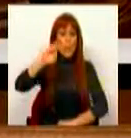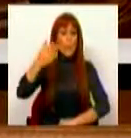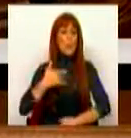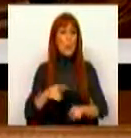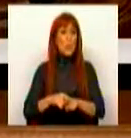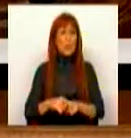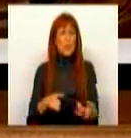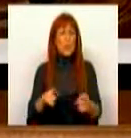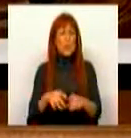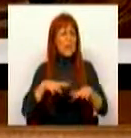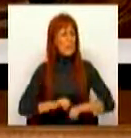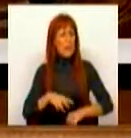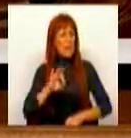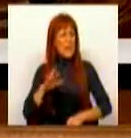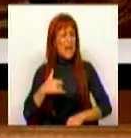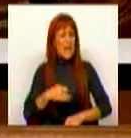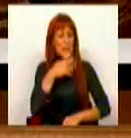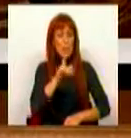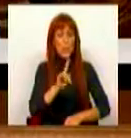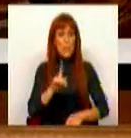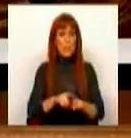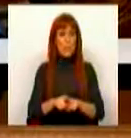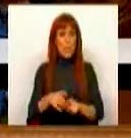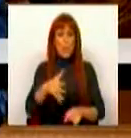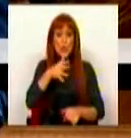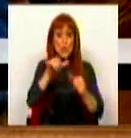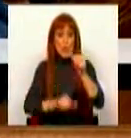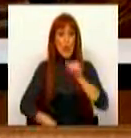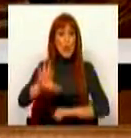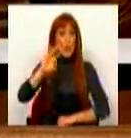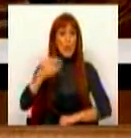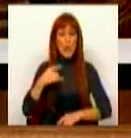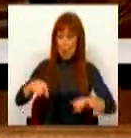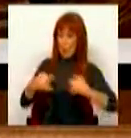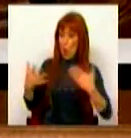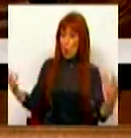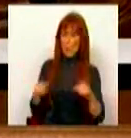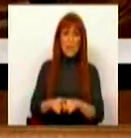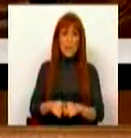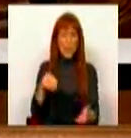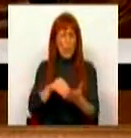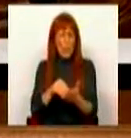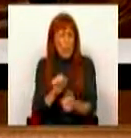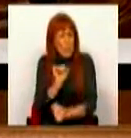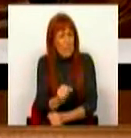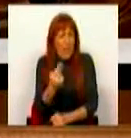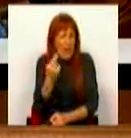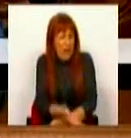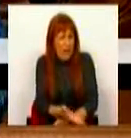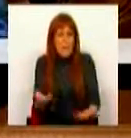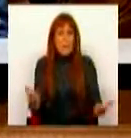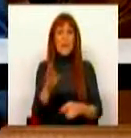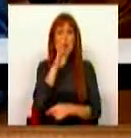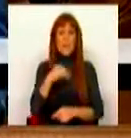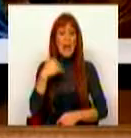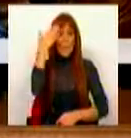não é deprimente, como dizia o CDS, o discurso do PST é ele próprio uma pobreza em si mesmo. Se